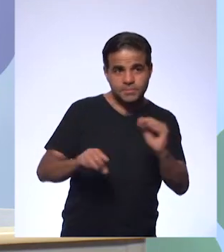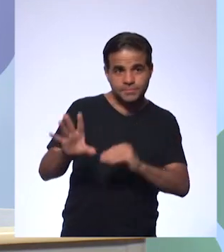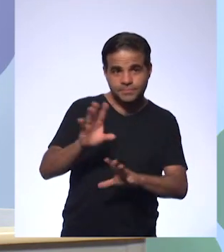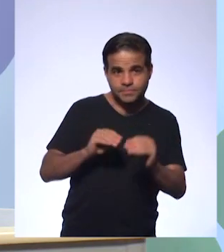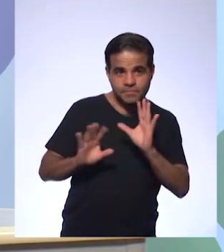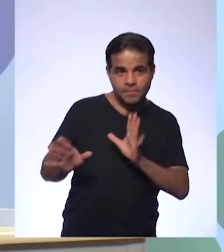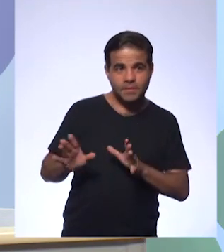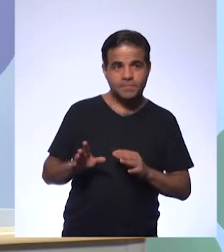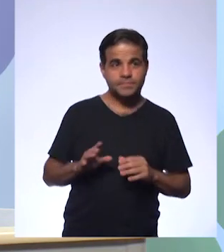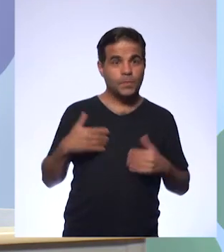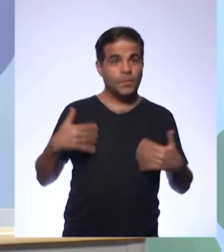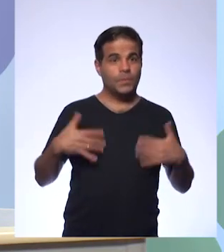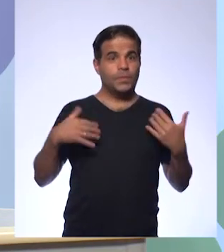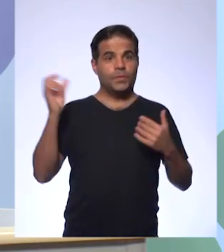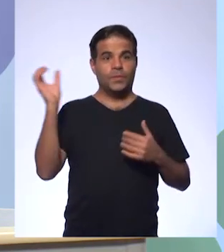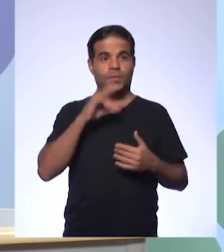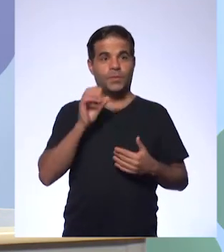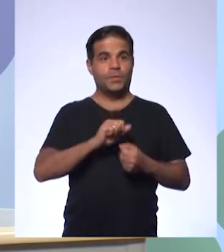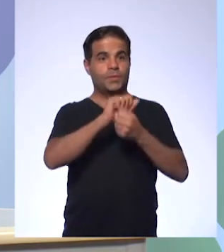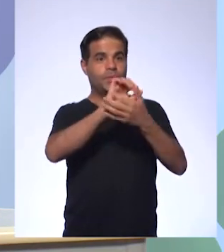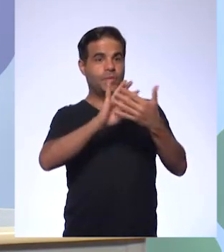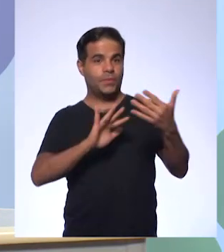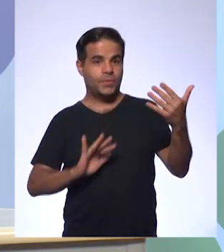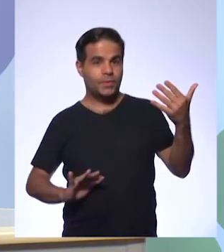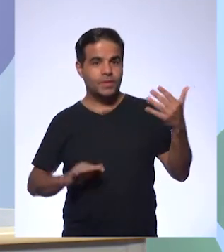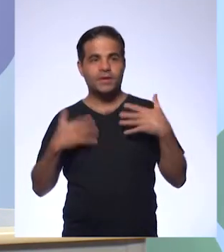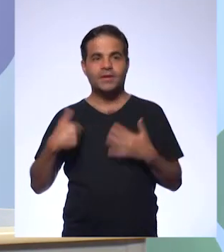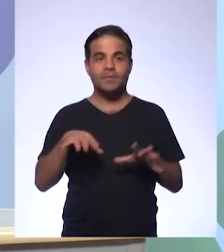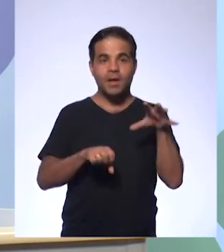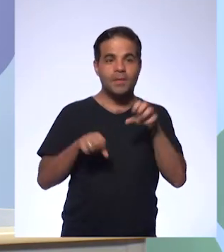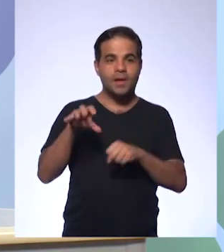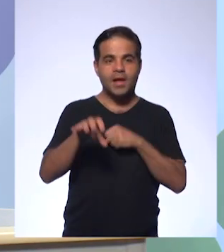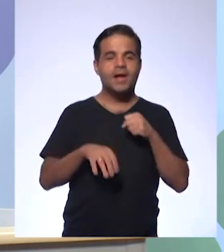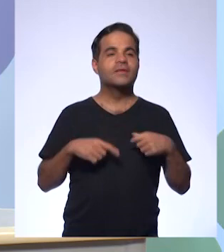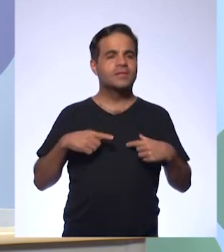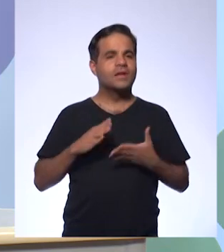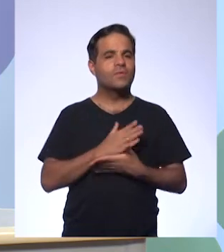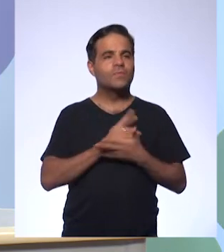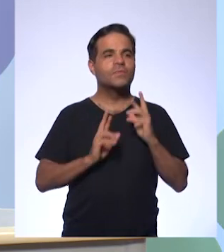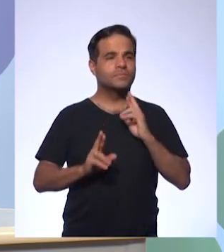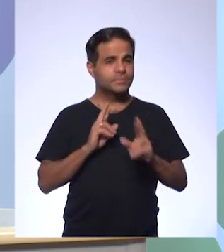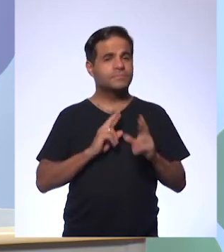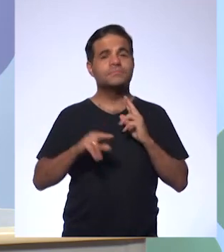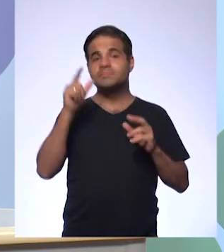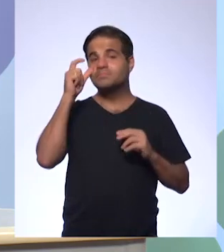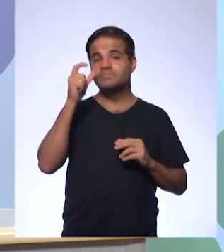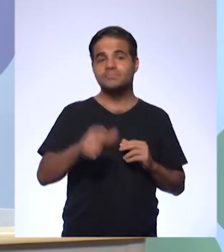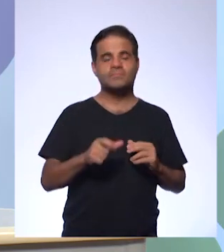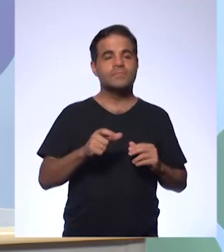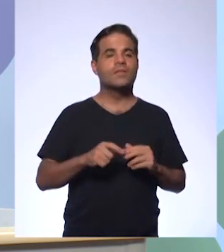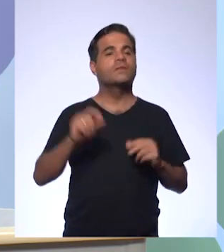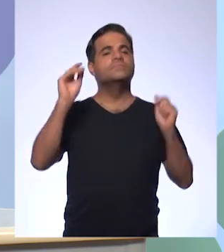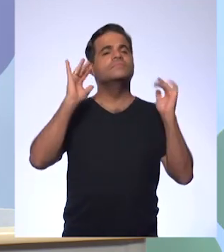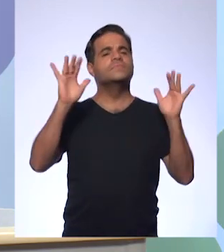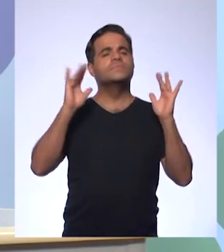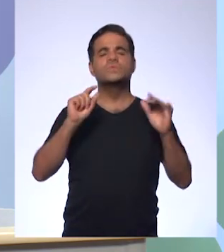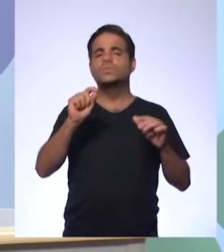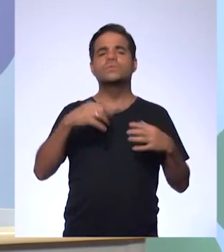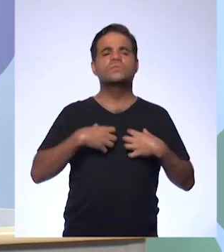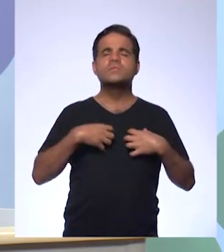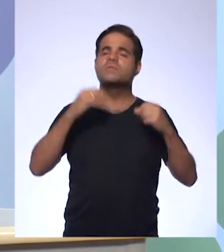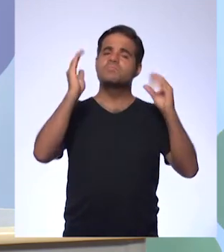aí? É muito rápido, né, pessoal? É muito rápido para a gente pegar aqui, mas tem algumas respostas interessantes. Reflexão é o que